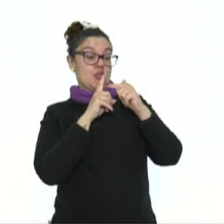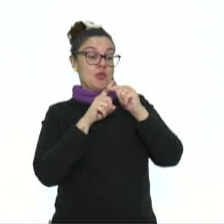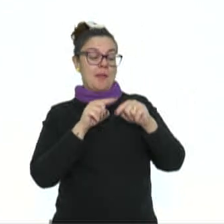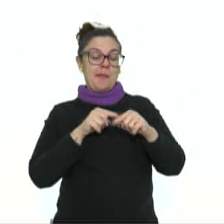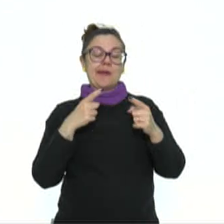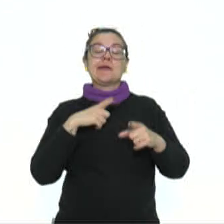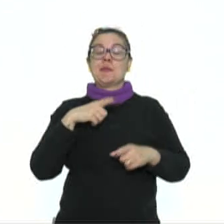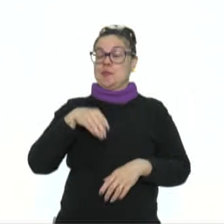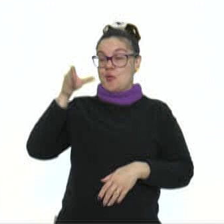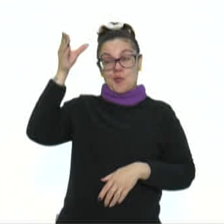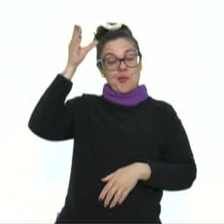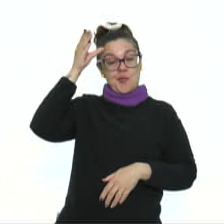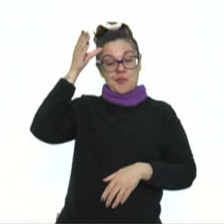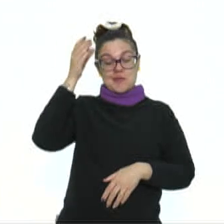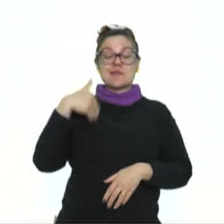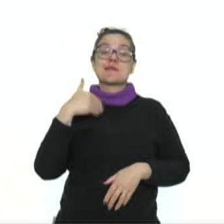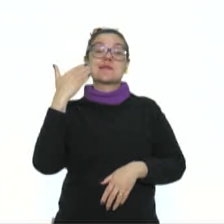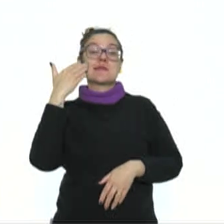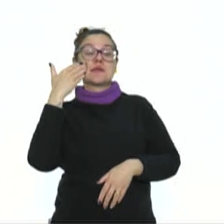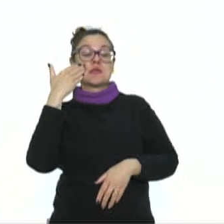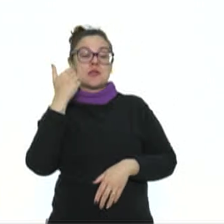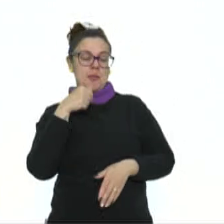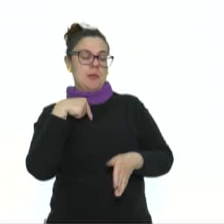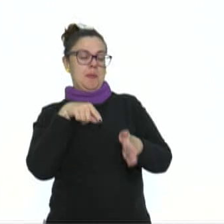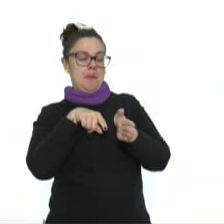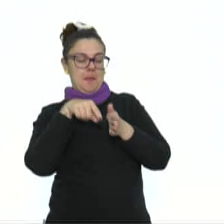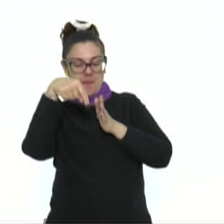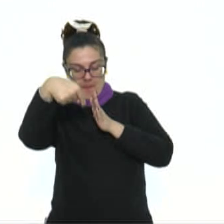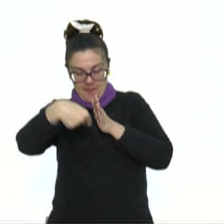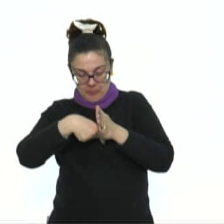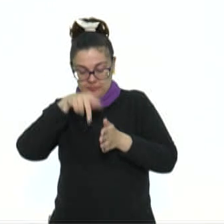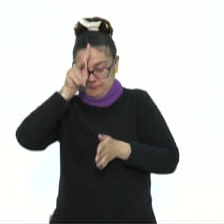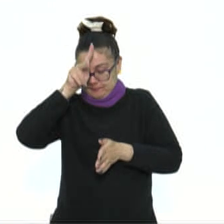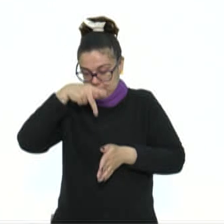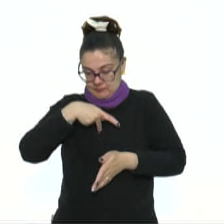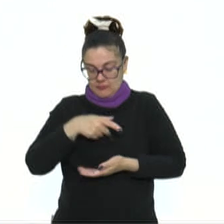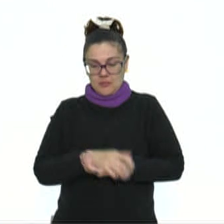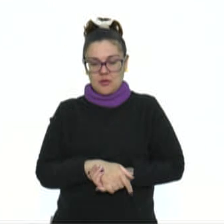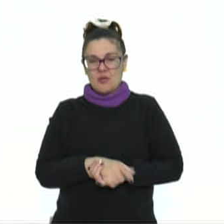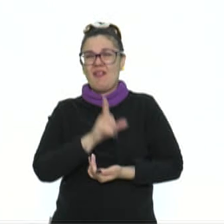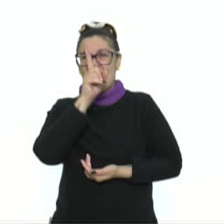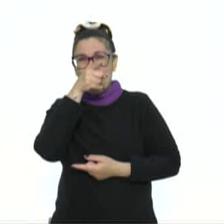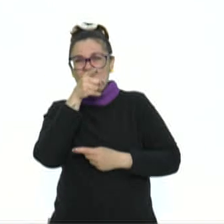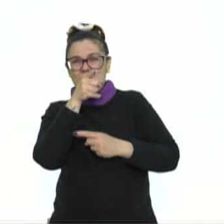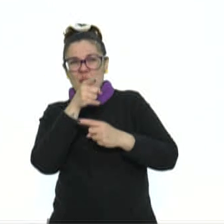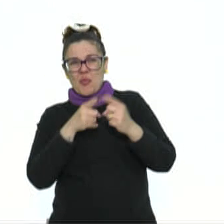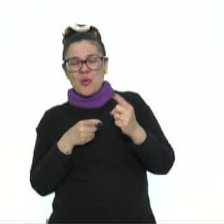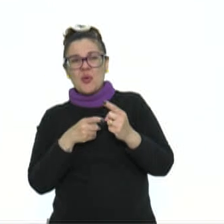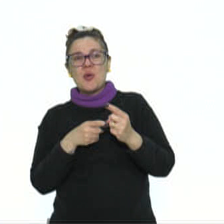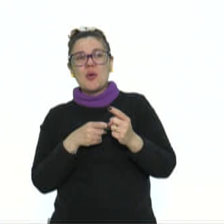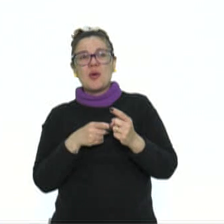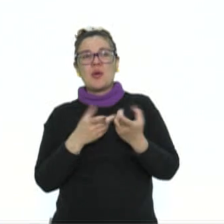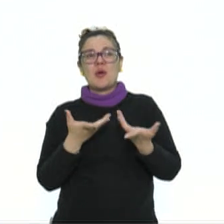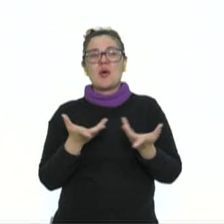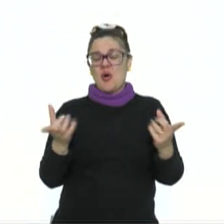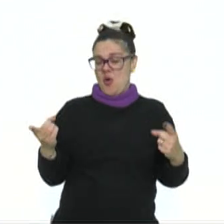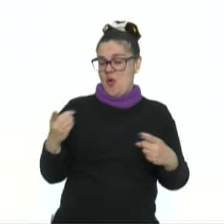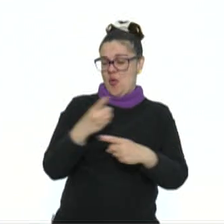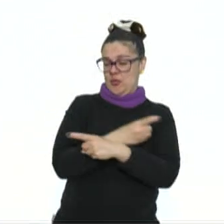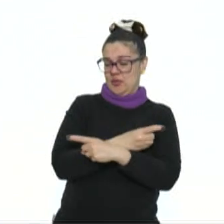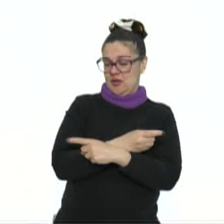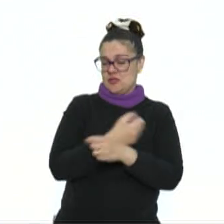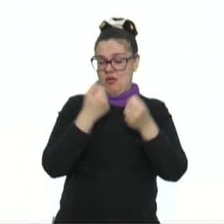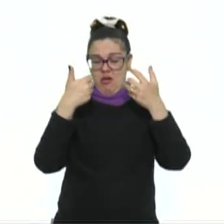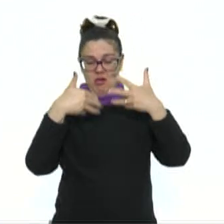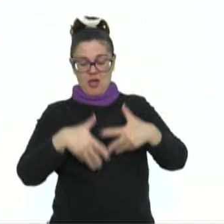ainda consciência bastante para perguntar a si mesma: não é proibido e contrário ao dever livrar-se